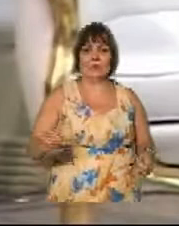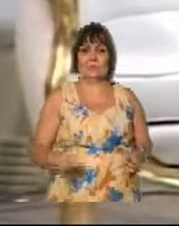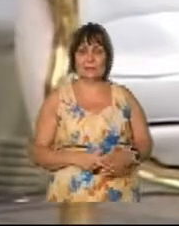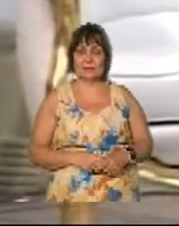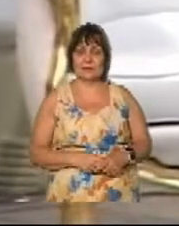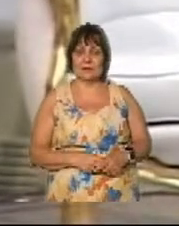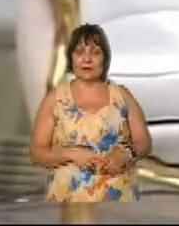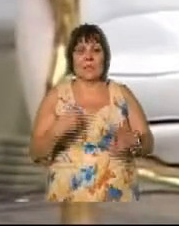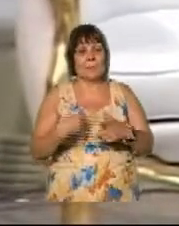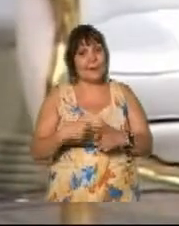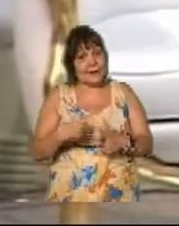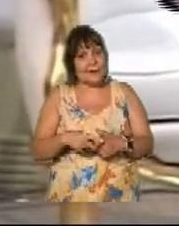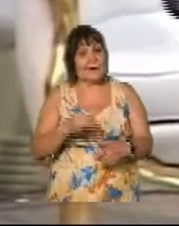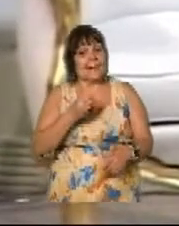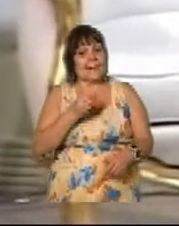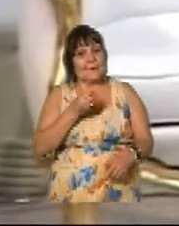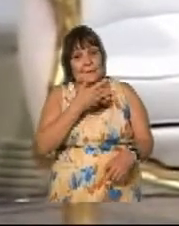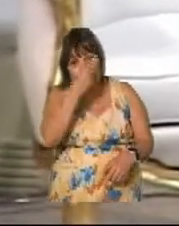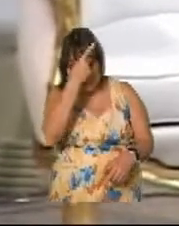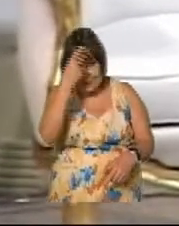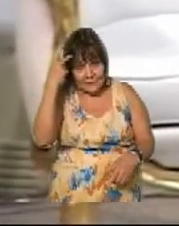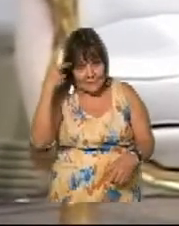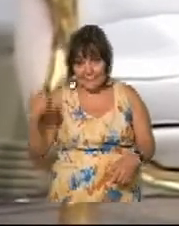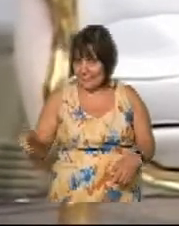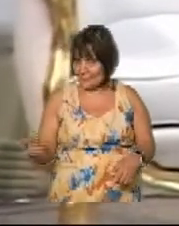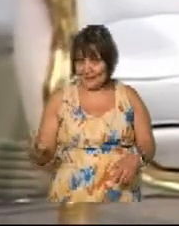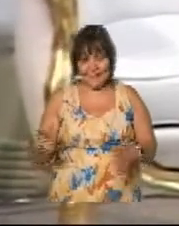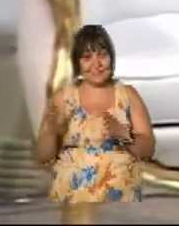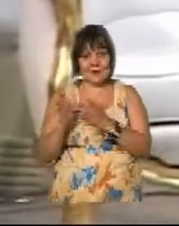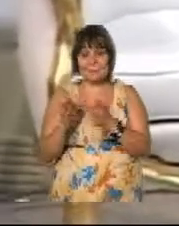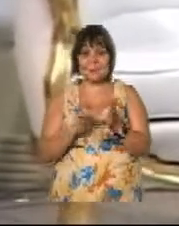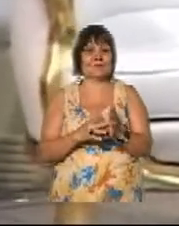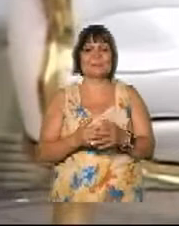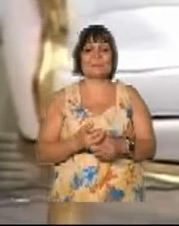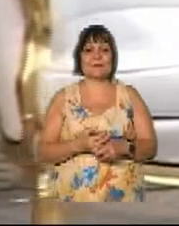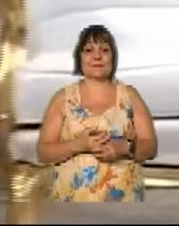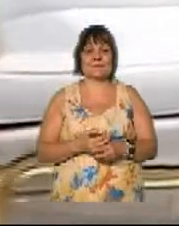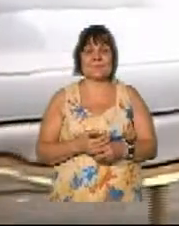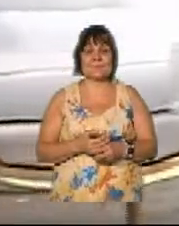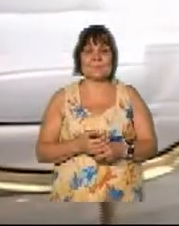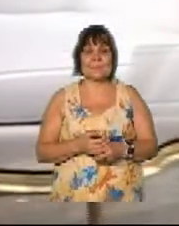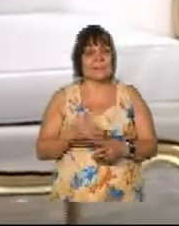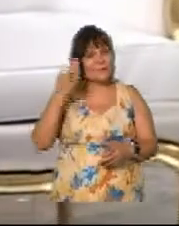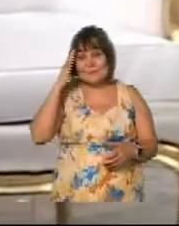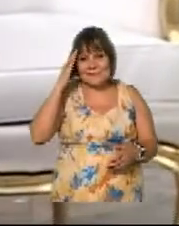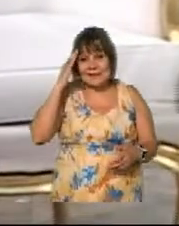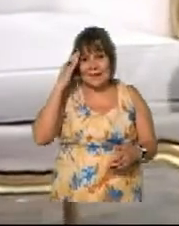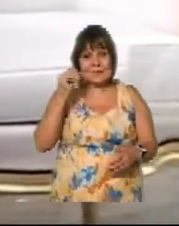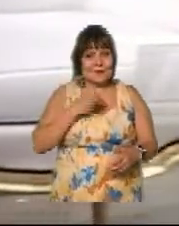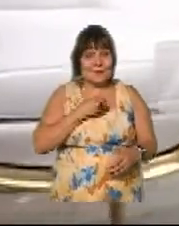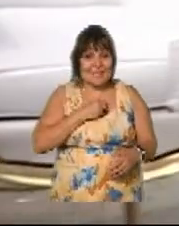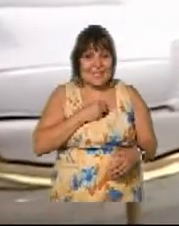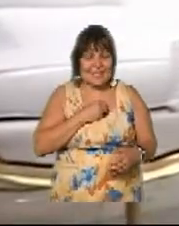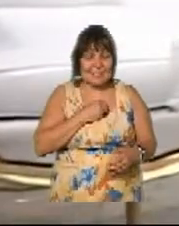tem noção do significado do pecado na sua vida. Ela tem noção do que o pecado destrói, do que o